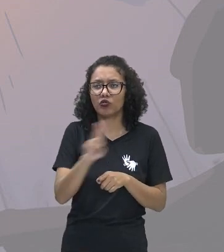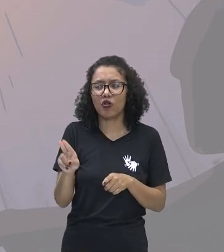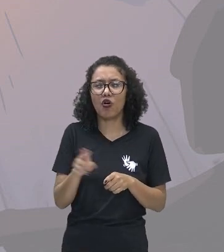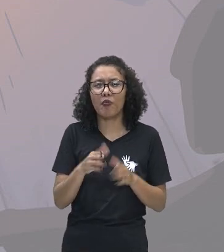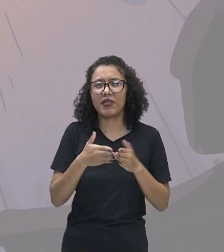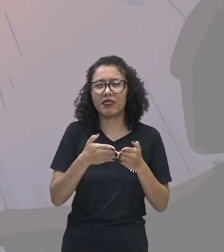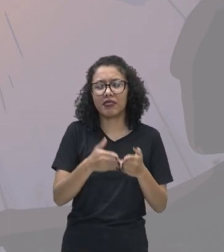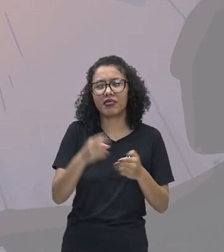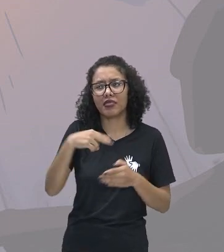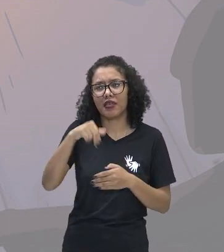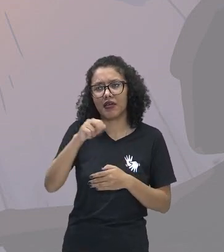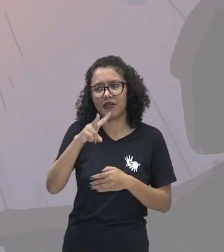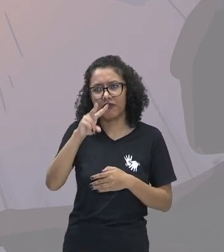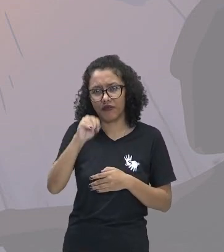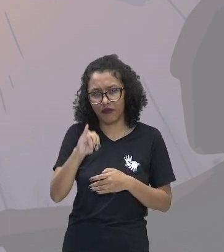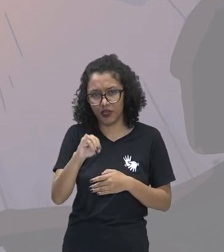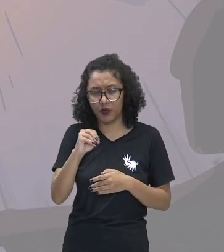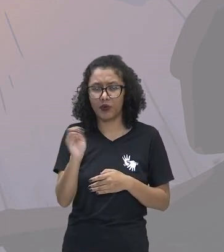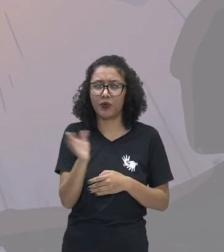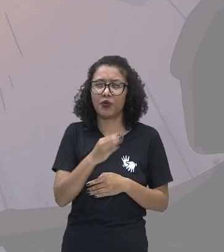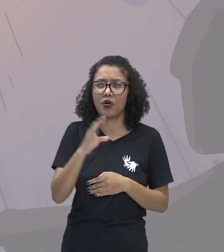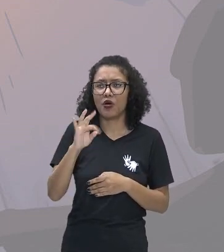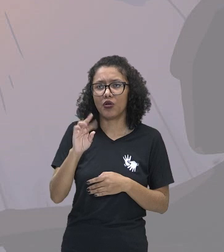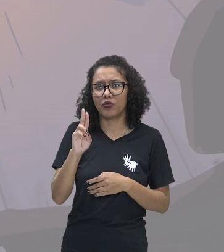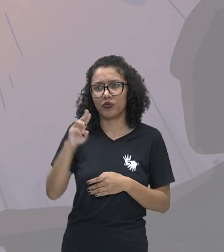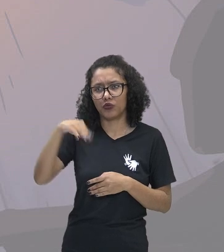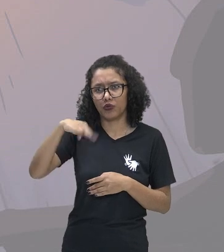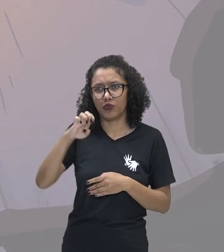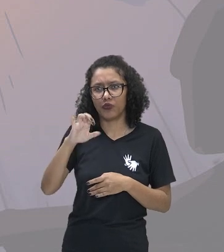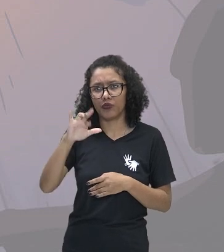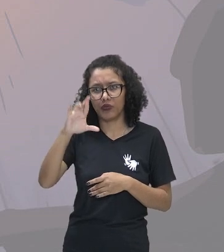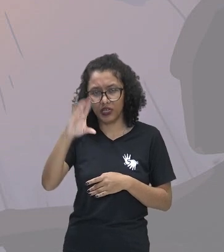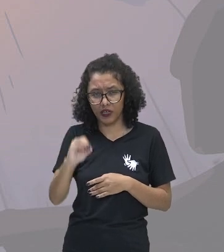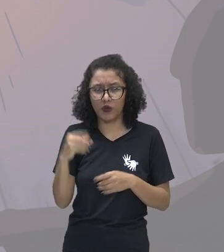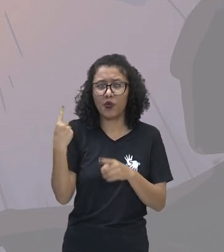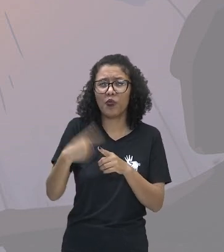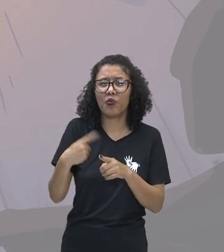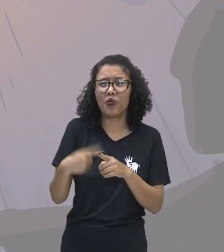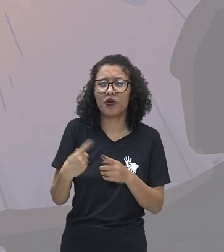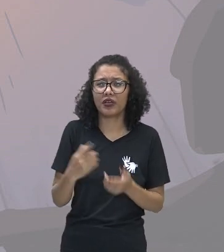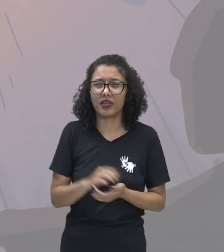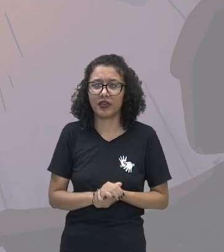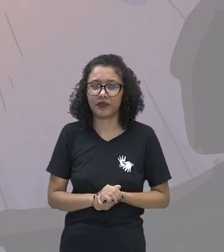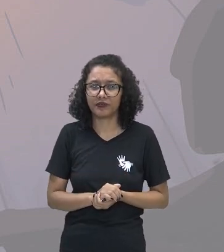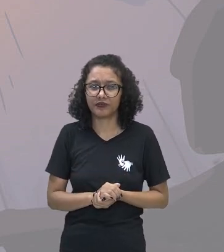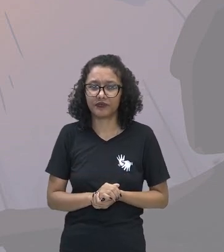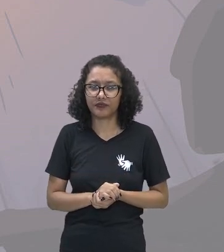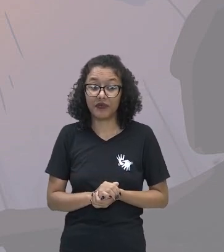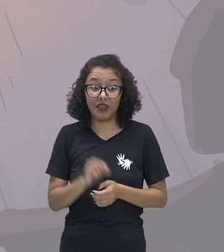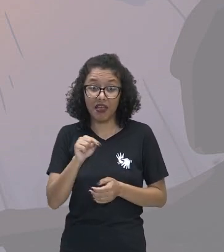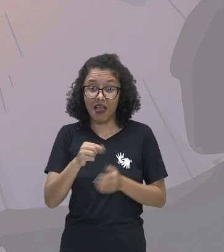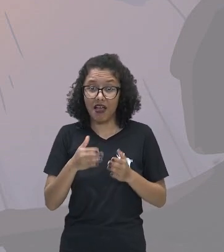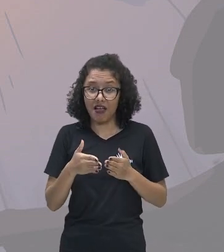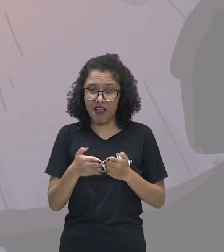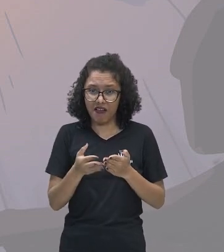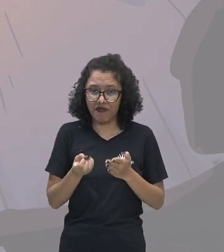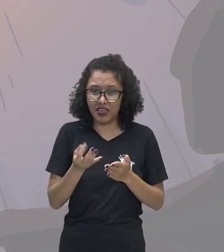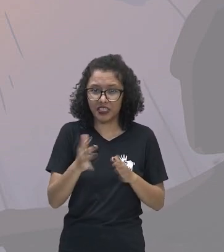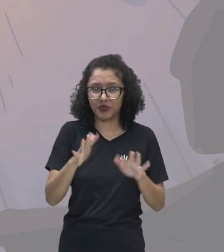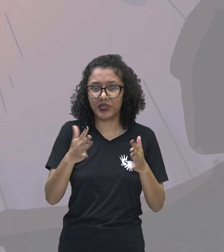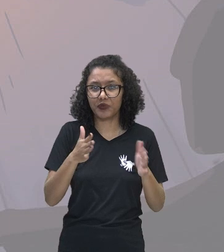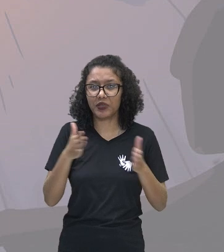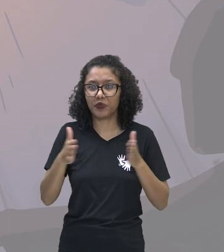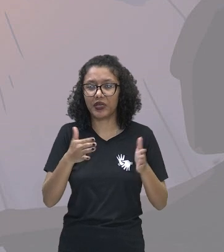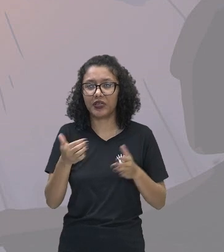navios tumbeiros? Porque nessas embarcações a viagem ela custava cerca de 35 a 60 dias